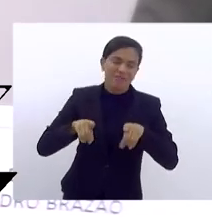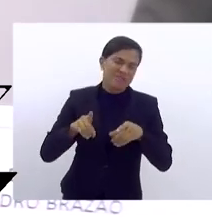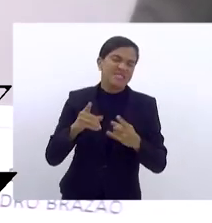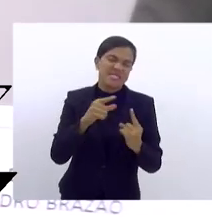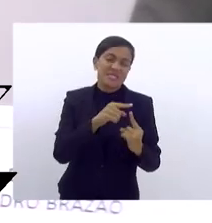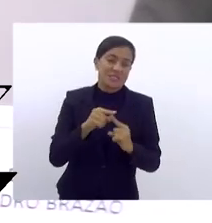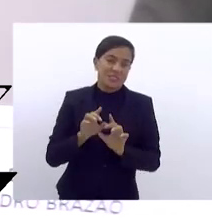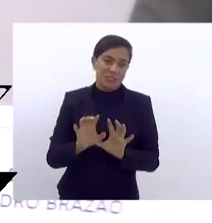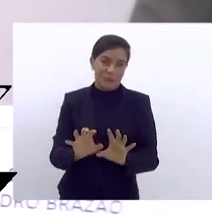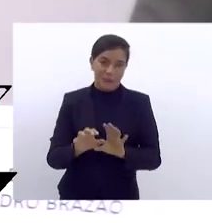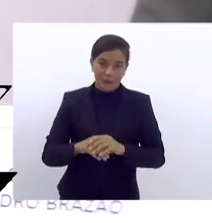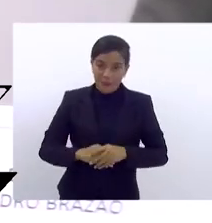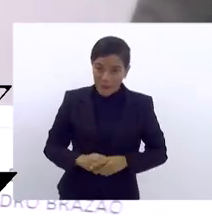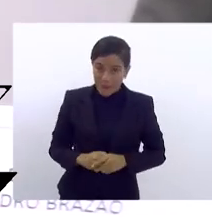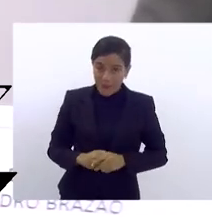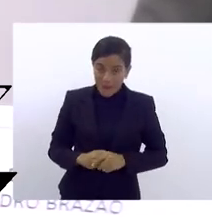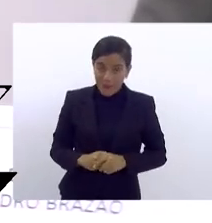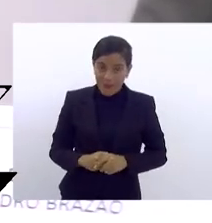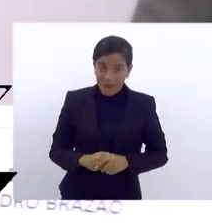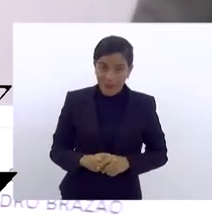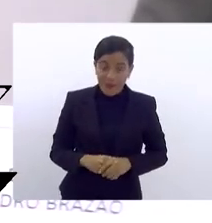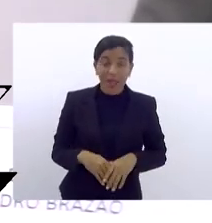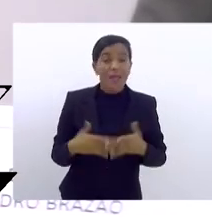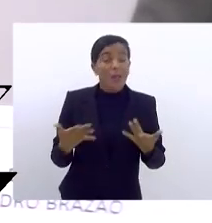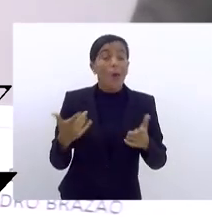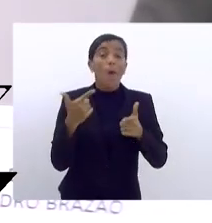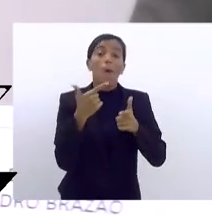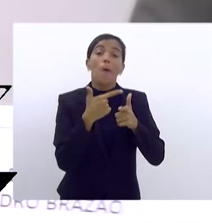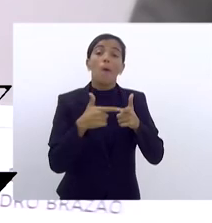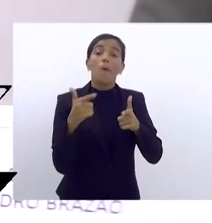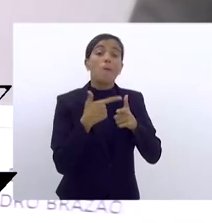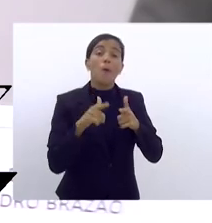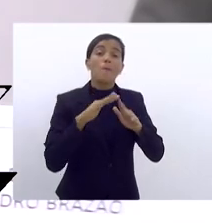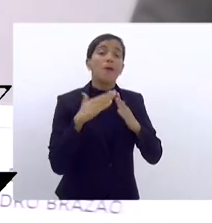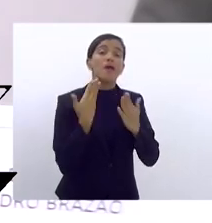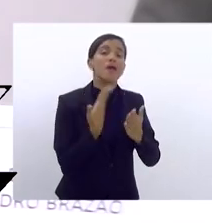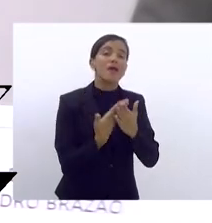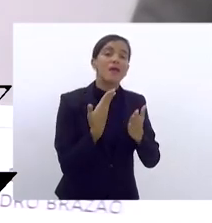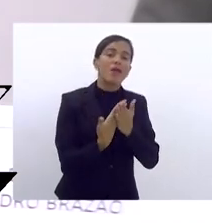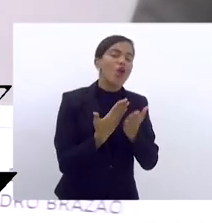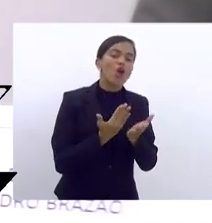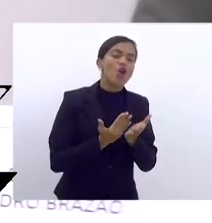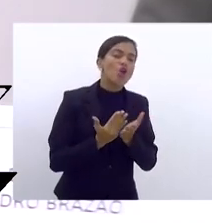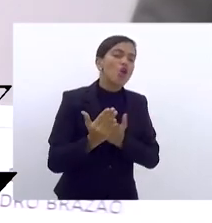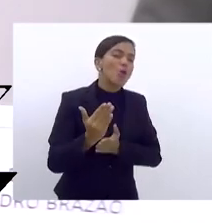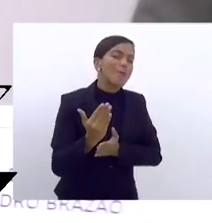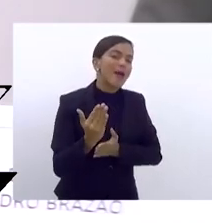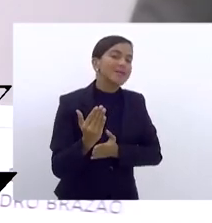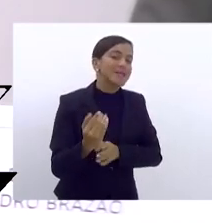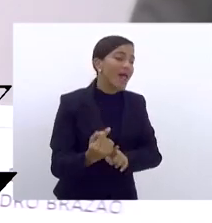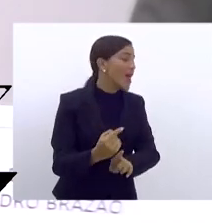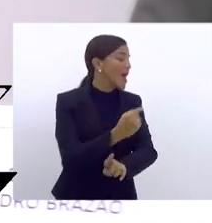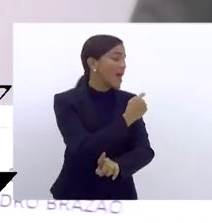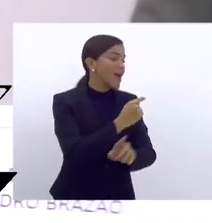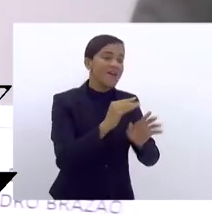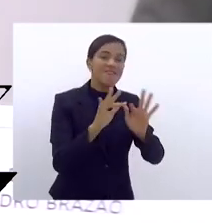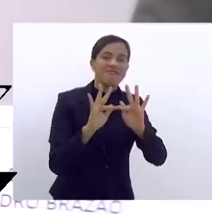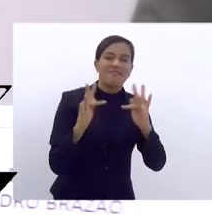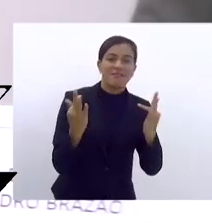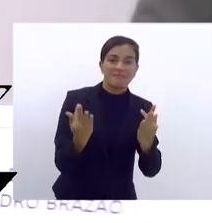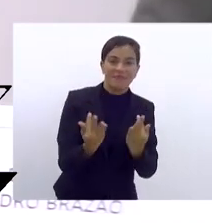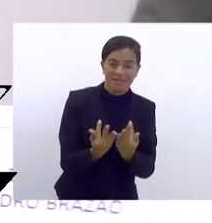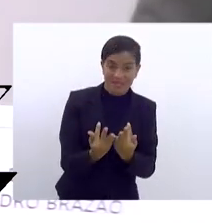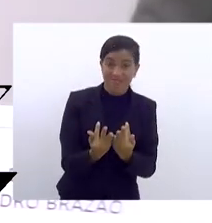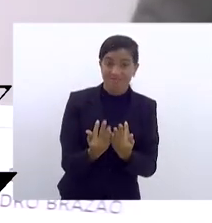tipo então o problema na escola começa normalmente nas famílias eu